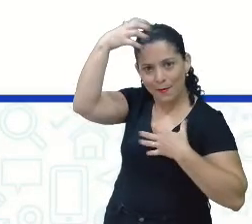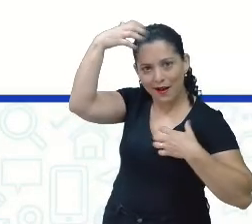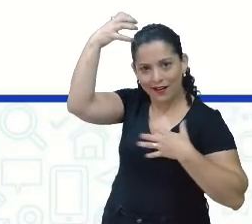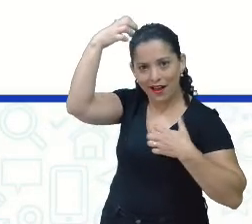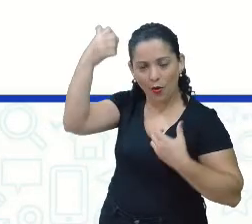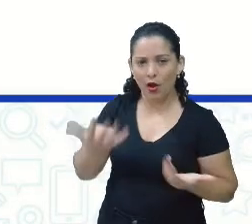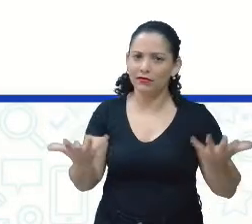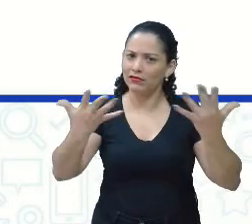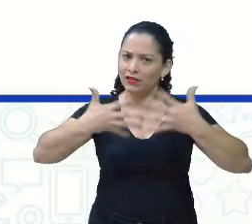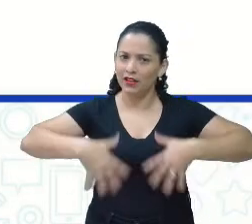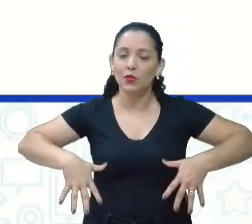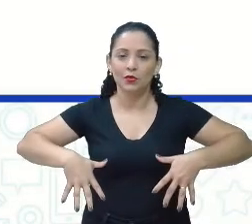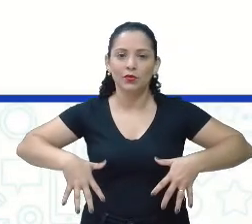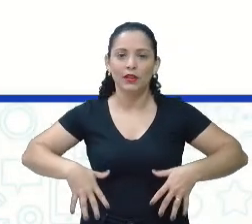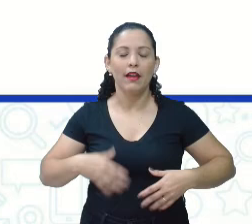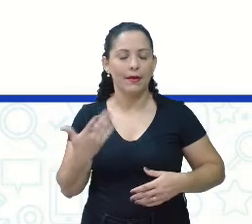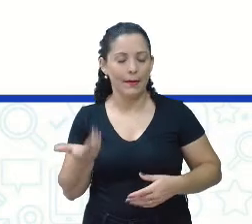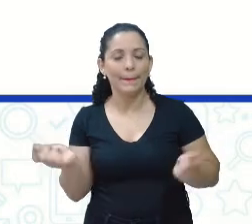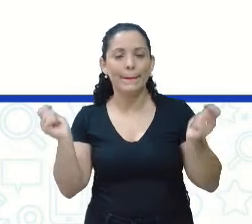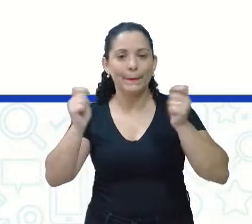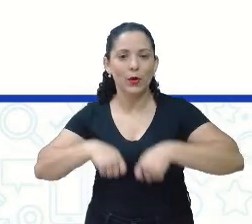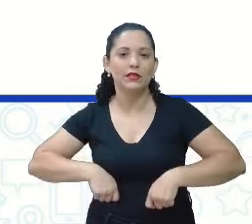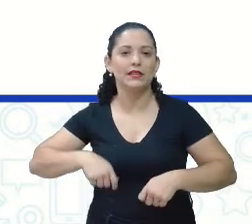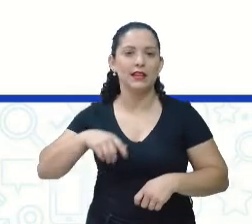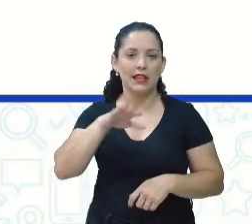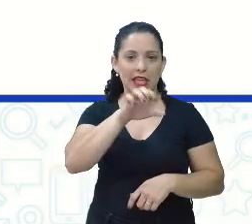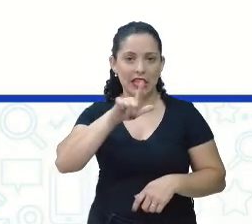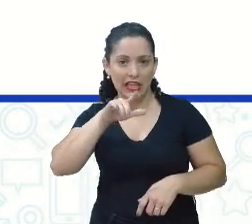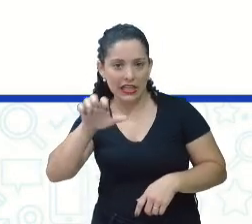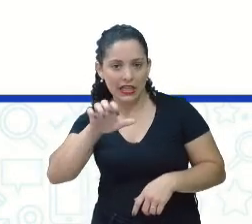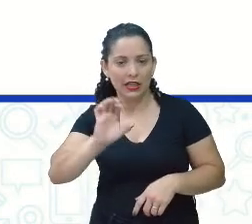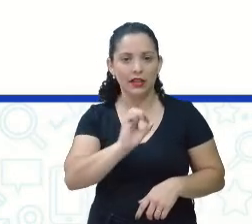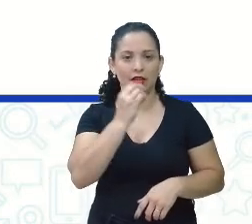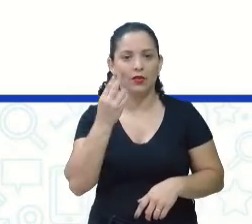neutro, como também é o ele ou ela para o que não for seres humanos, tá?